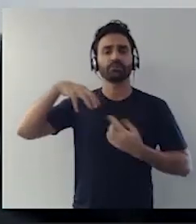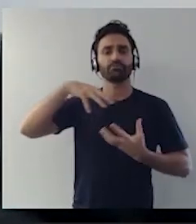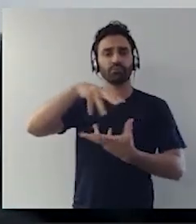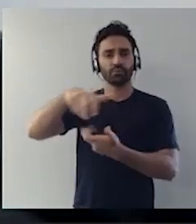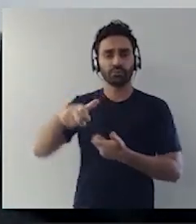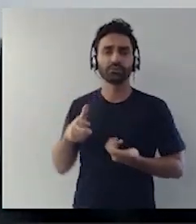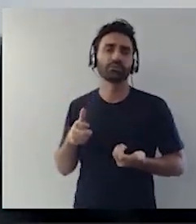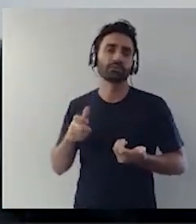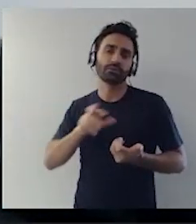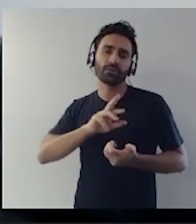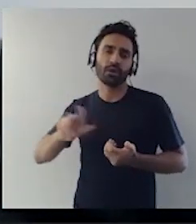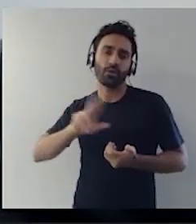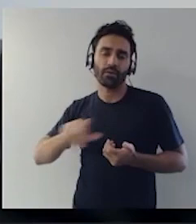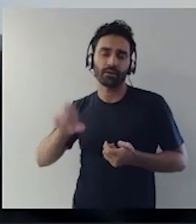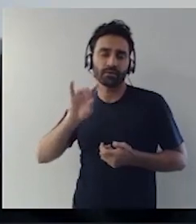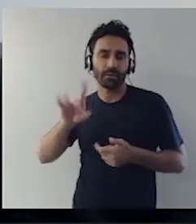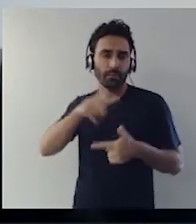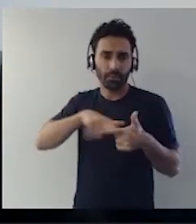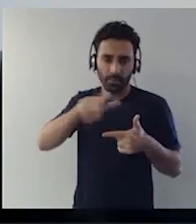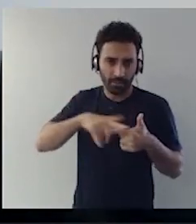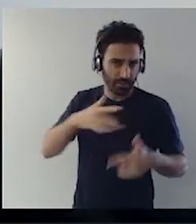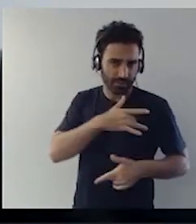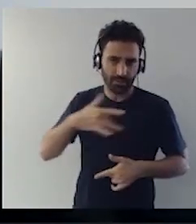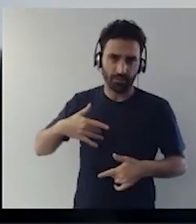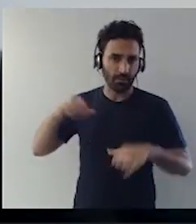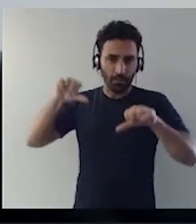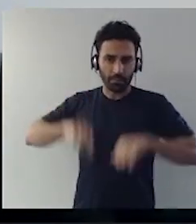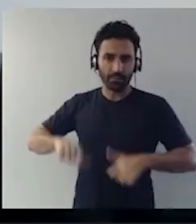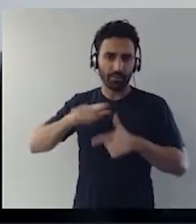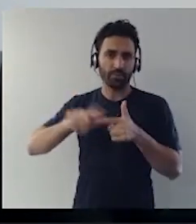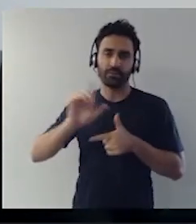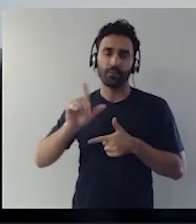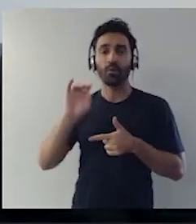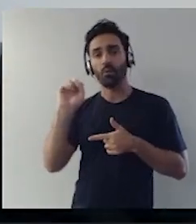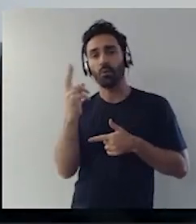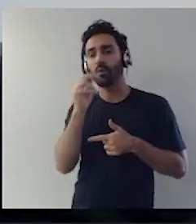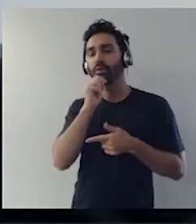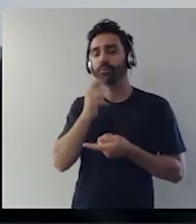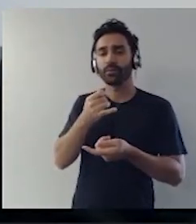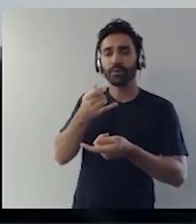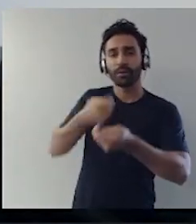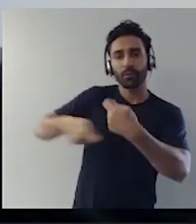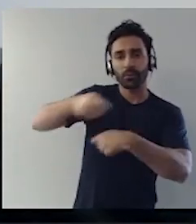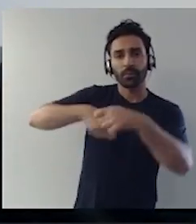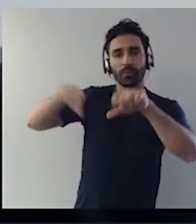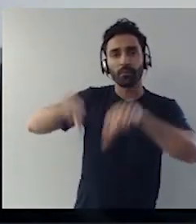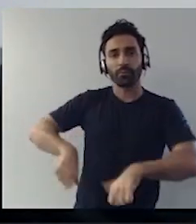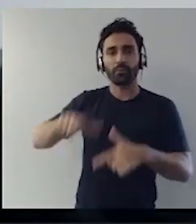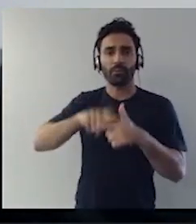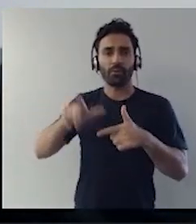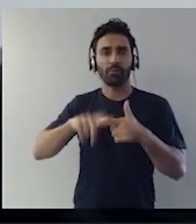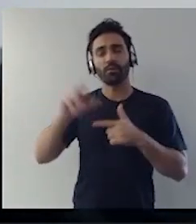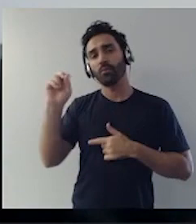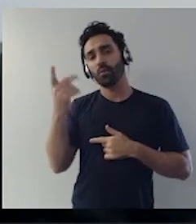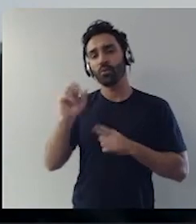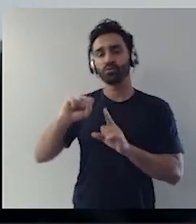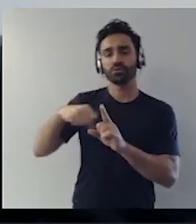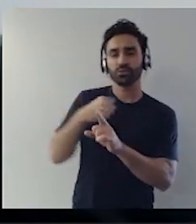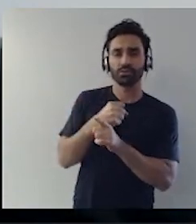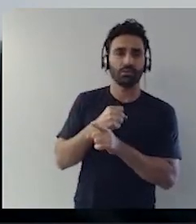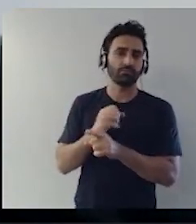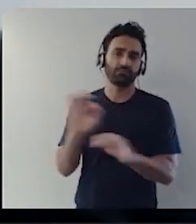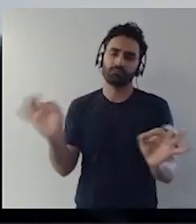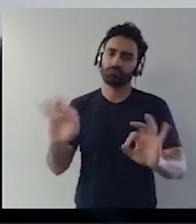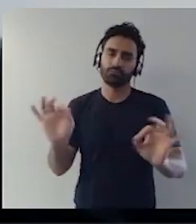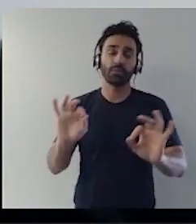Nós não estamos só numa crise sanitária, nós não estamos só numa crise econômica, nós não estamos só numa crise social, nós estamos numa crise